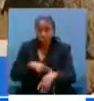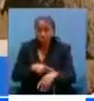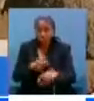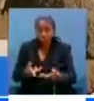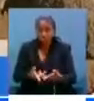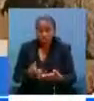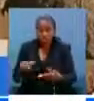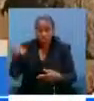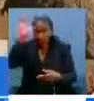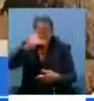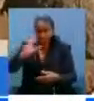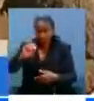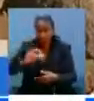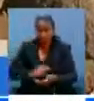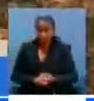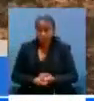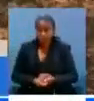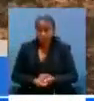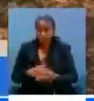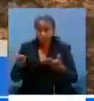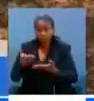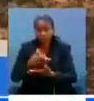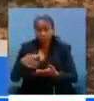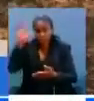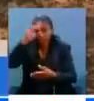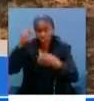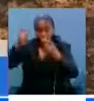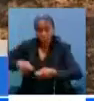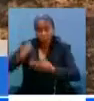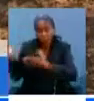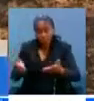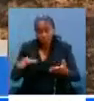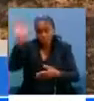exclusivamente pelo governo, pelo que convida o ministro da Agricultura a visitar a zona.